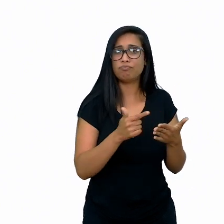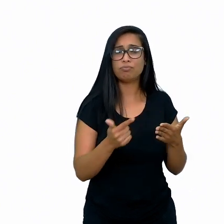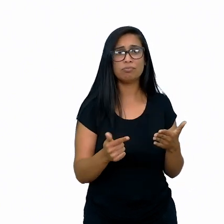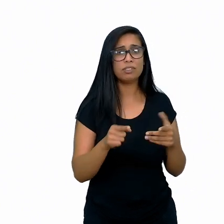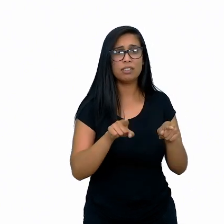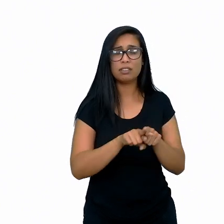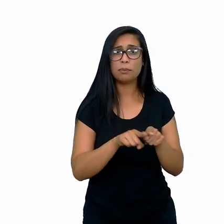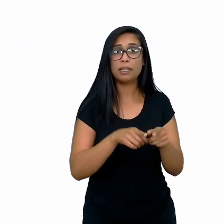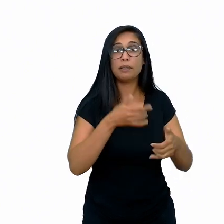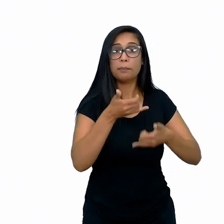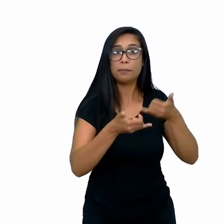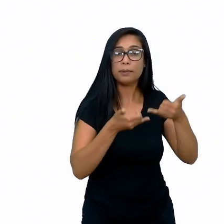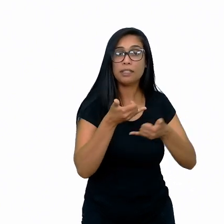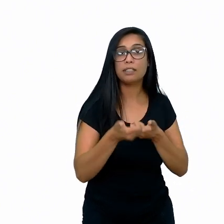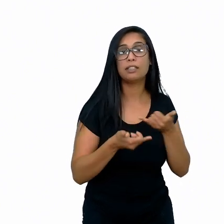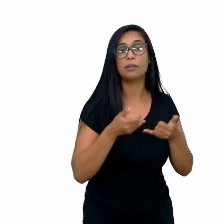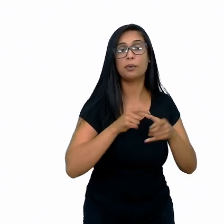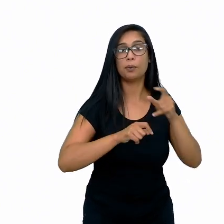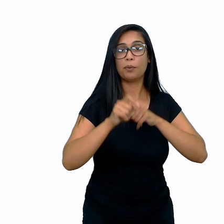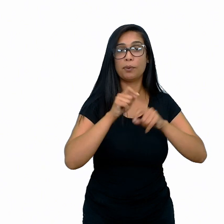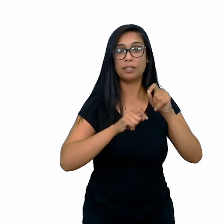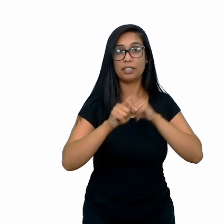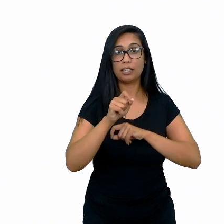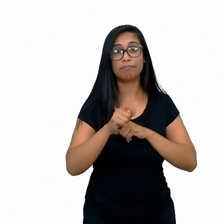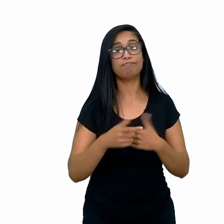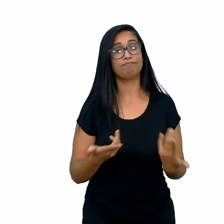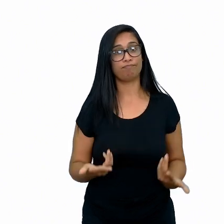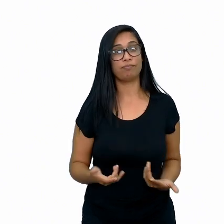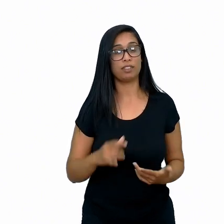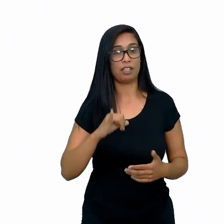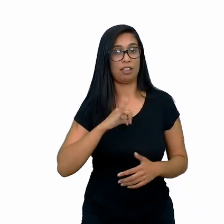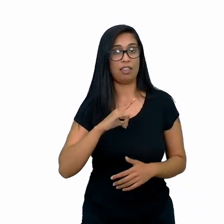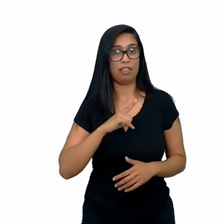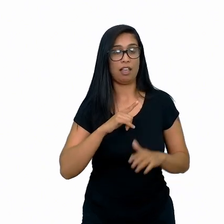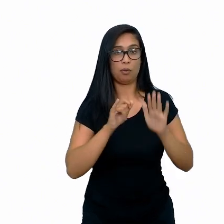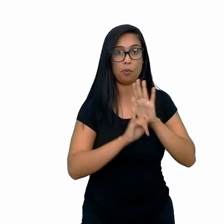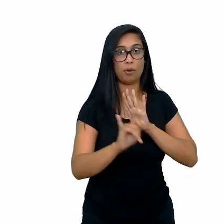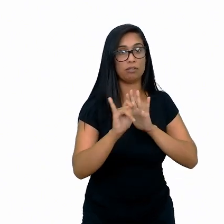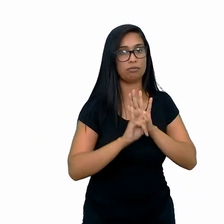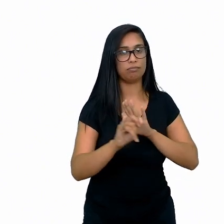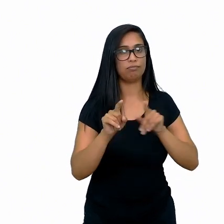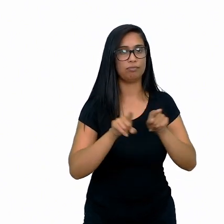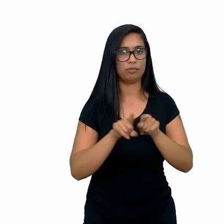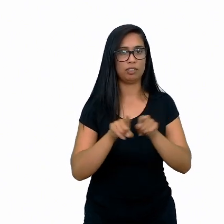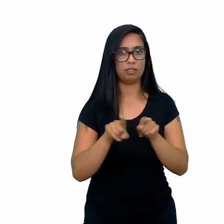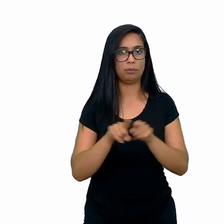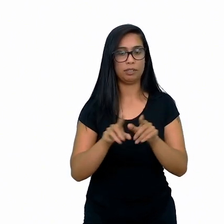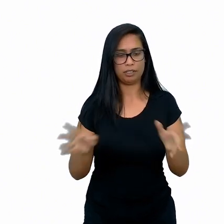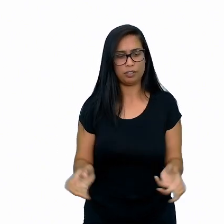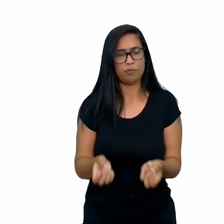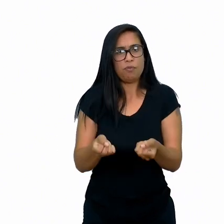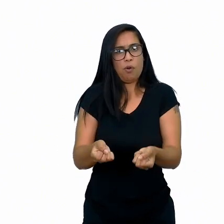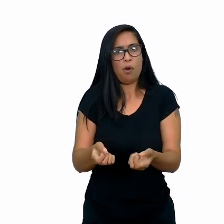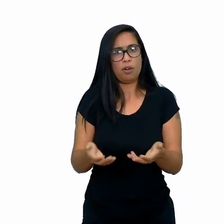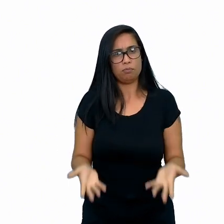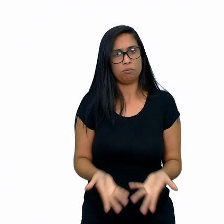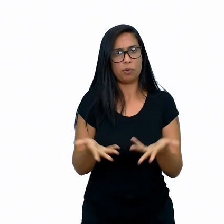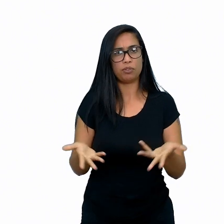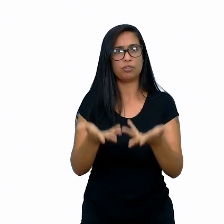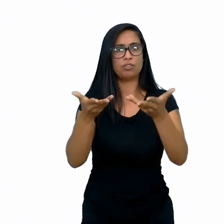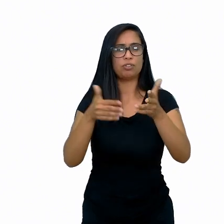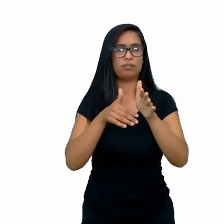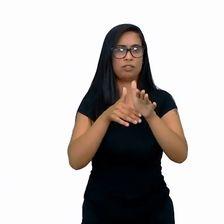brincar e falar que estamos trabalhando em uma editora, reforçando assim o contexto de produção. Relembro